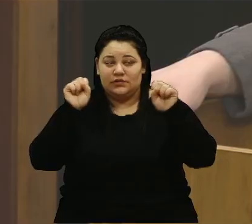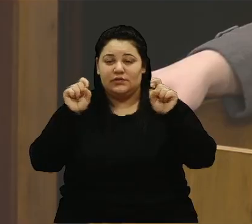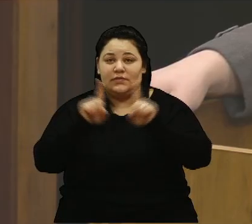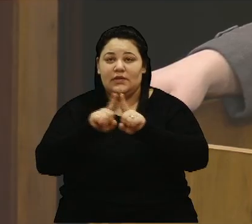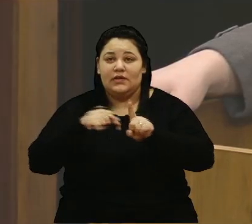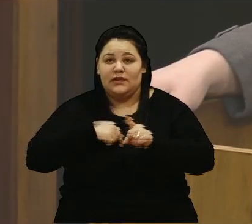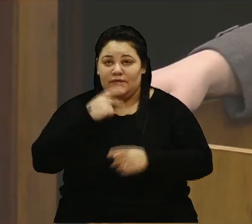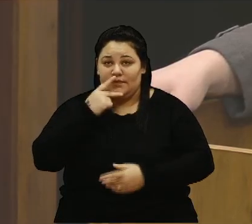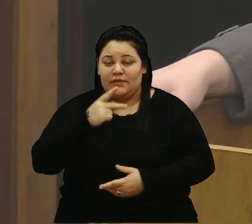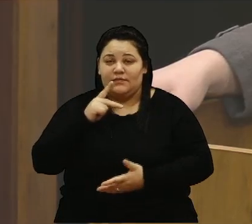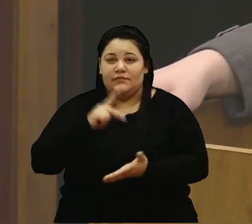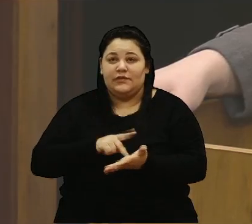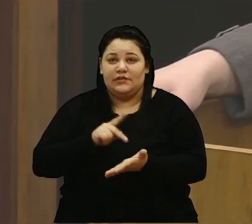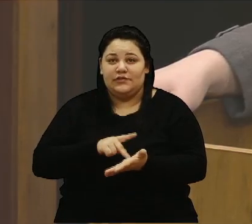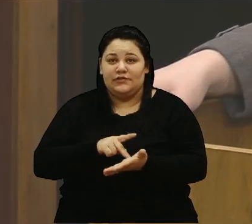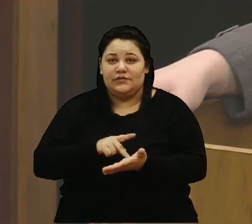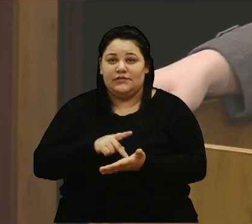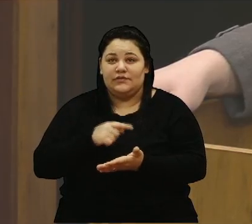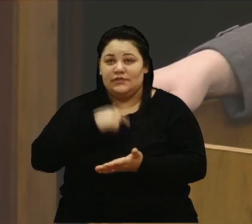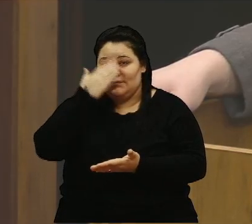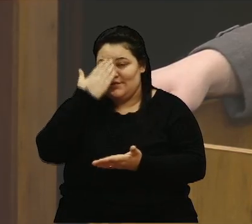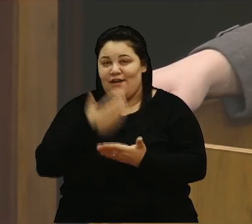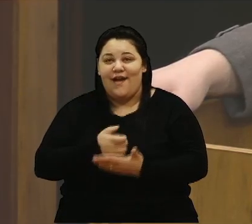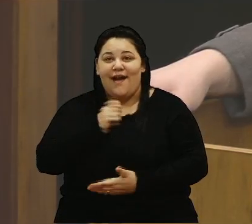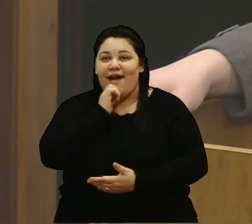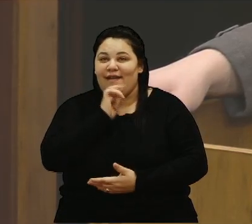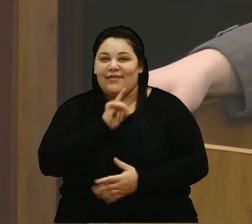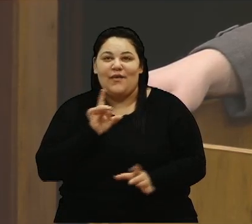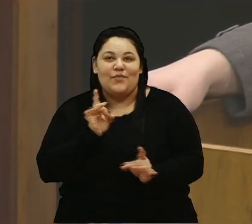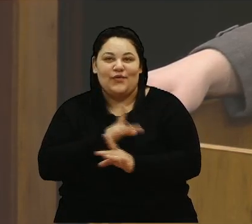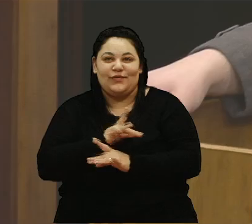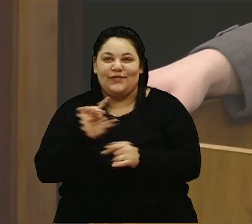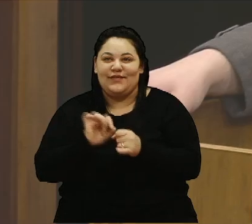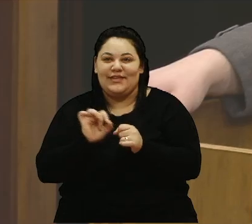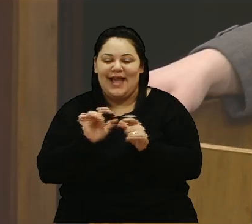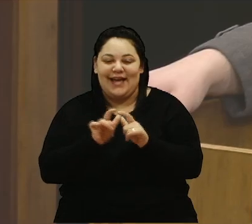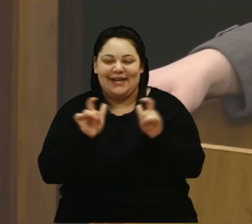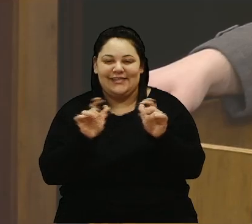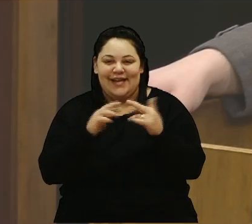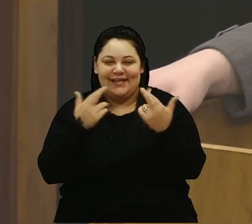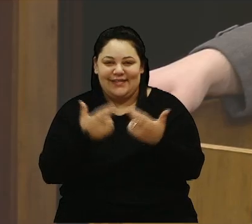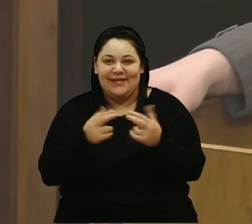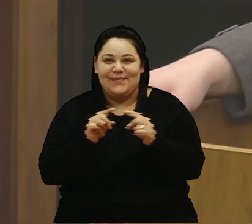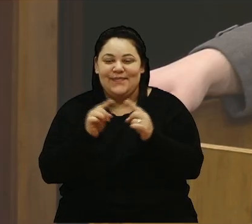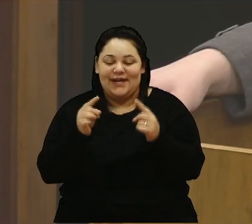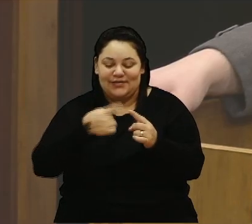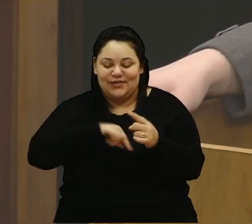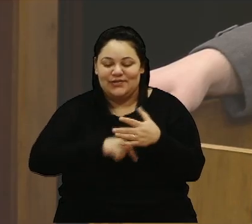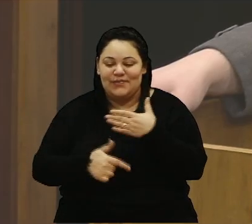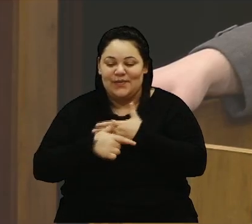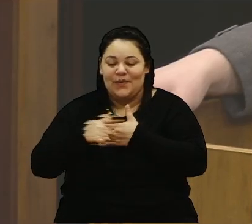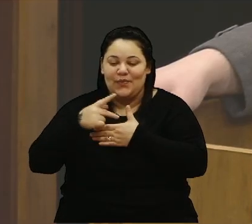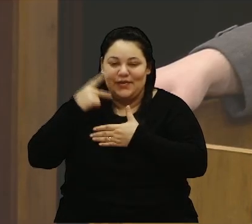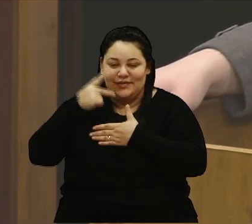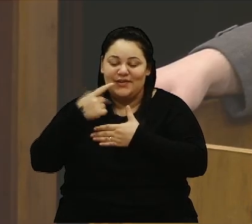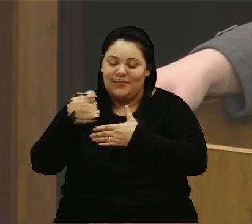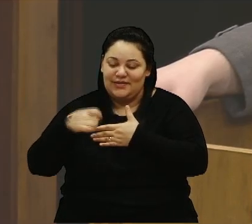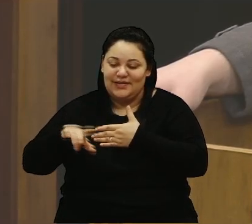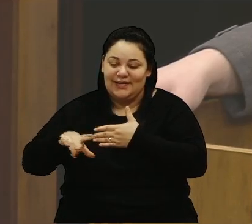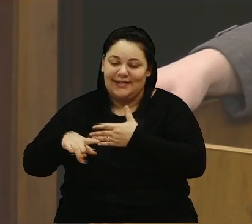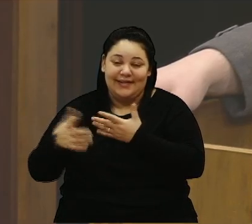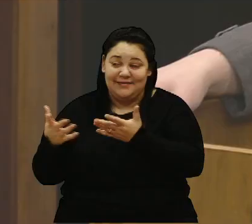confesso, presidente, colegas, que eu não estava nem preparado para fazer o grande expediente, né? Mas como políticos a gente precisa ter aí, colega